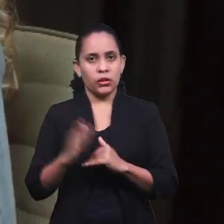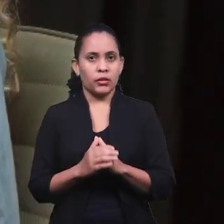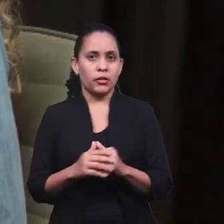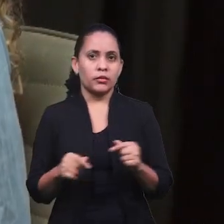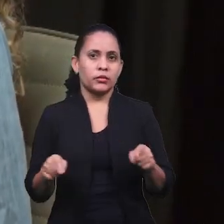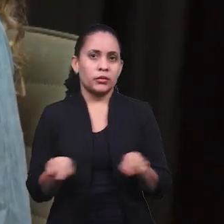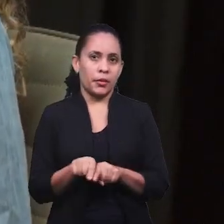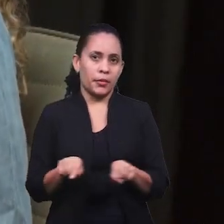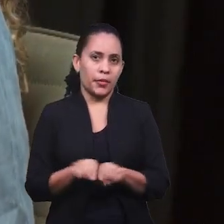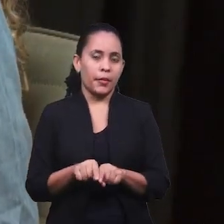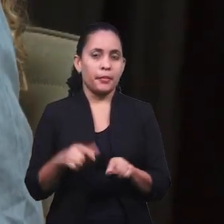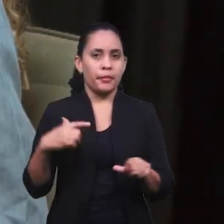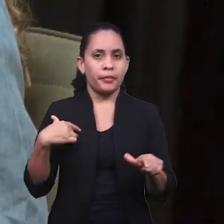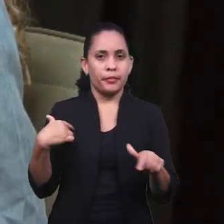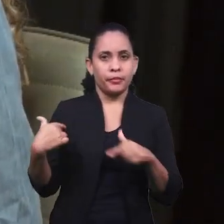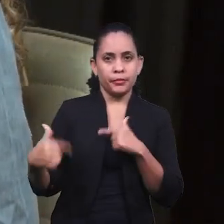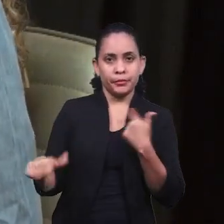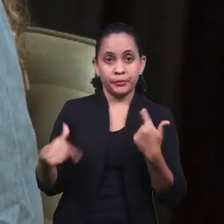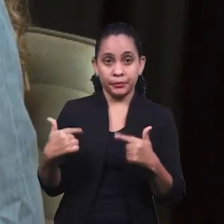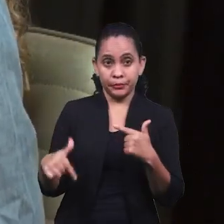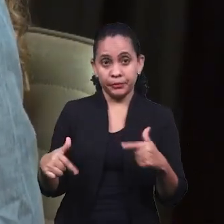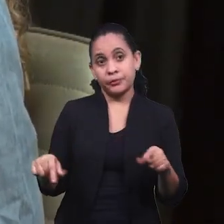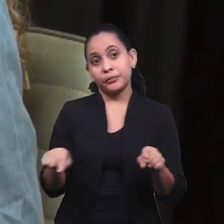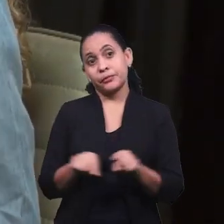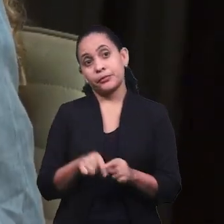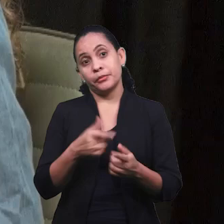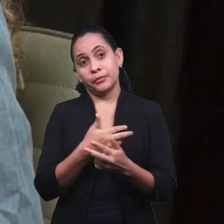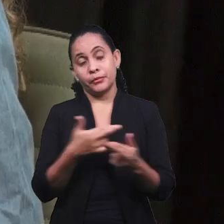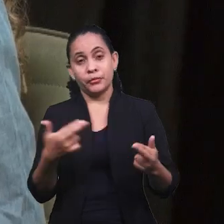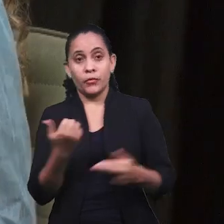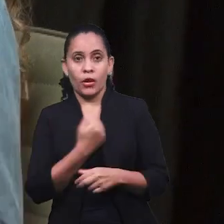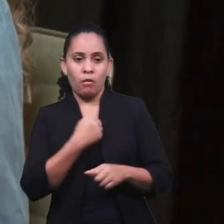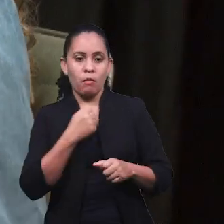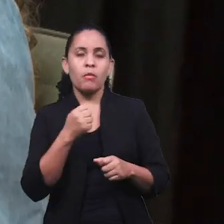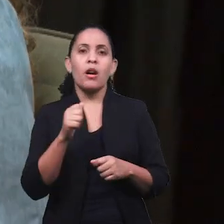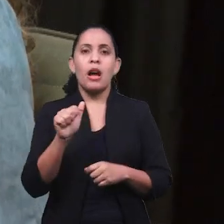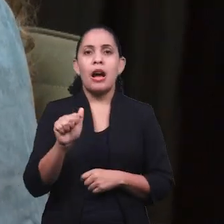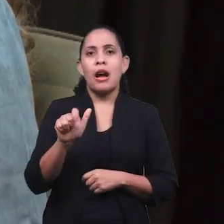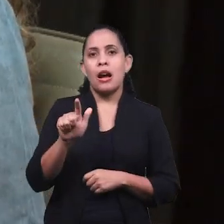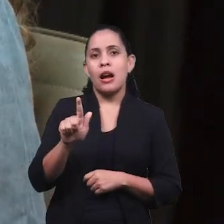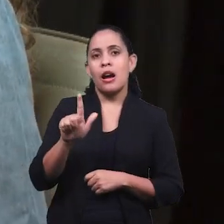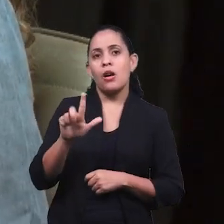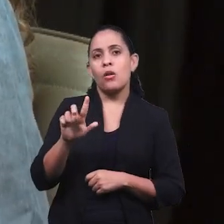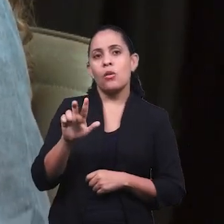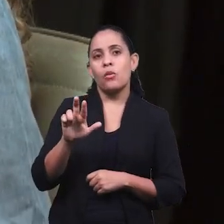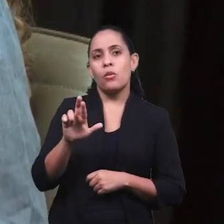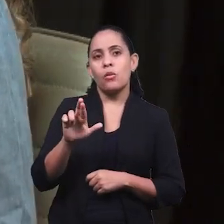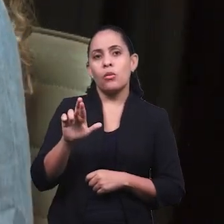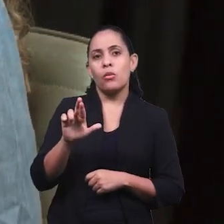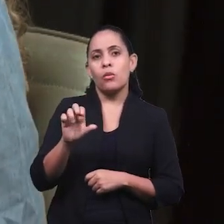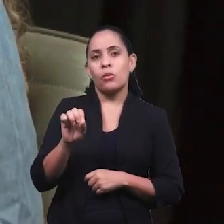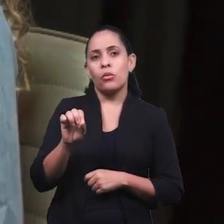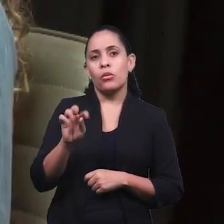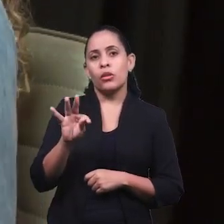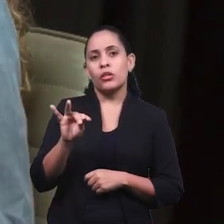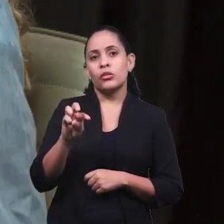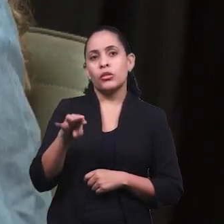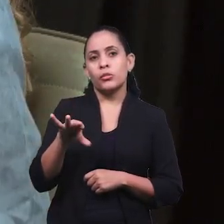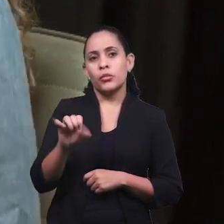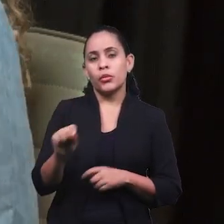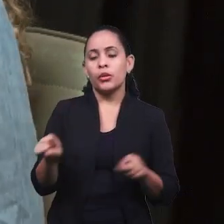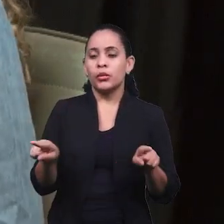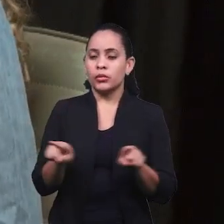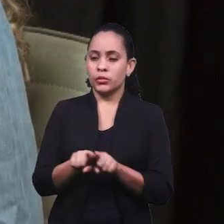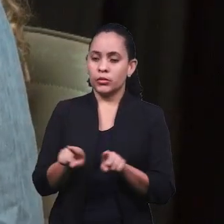apto a trabalhar com algoritmos, programação, arquitetura, desenvolvimento de software e Isso.